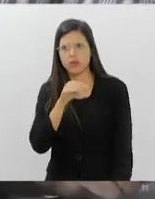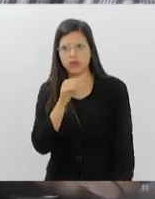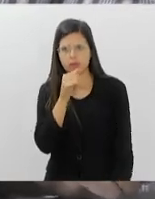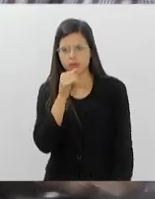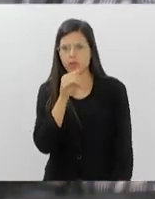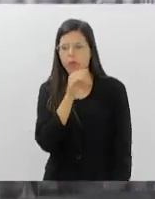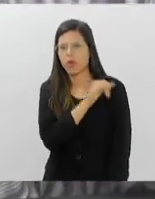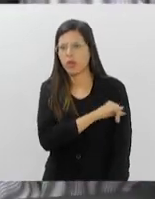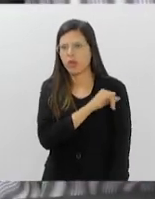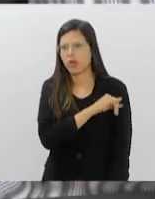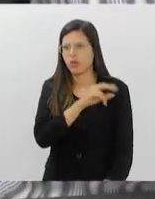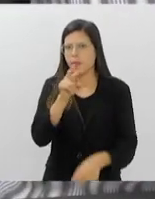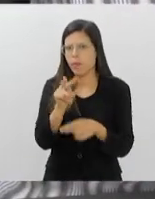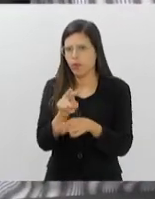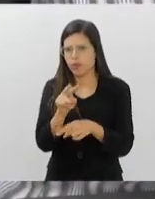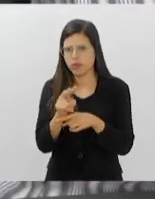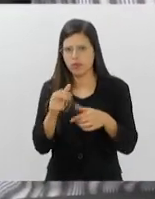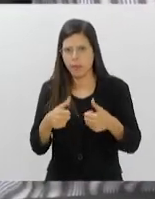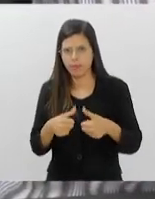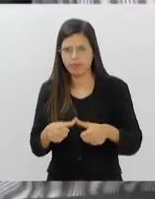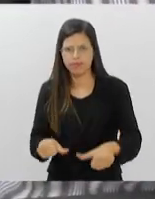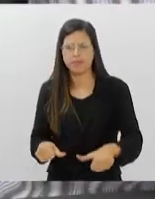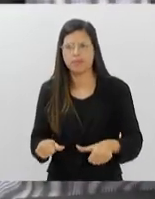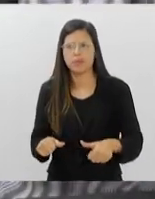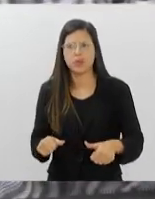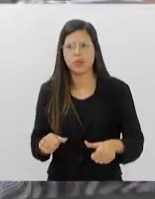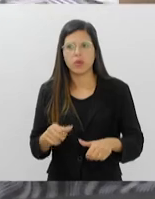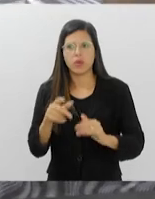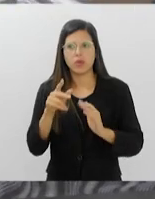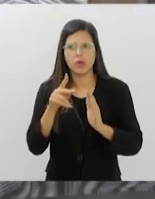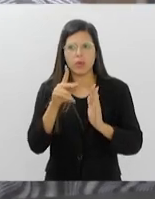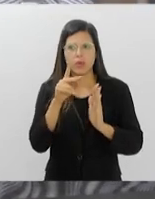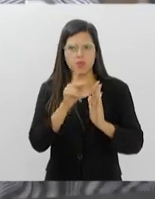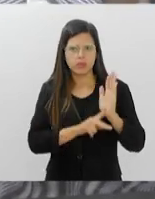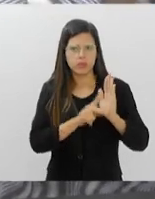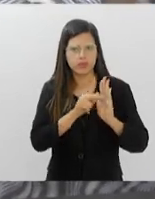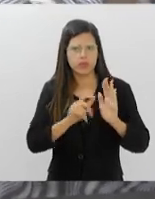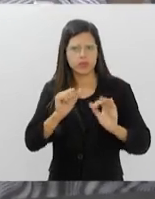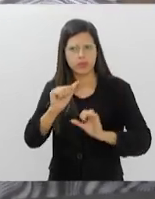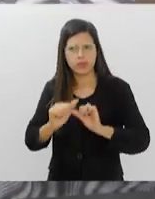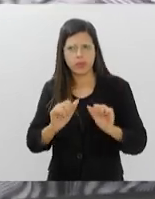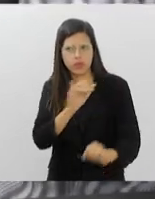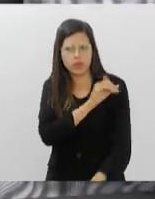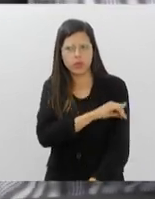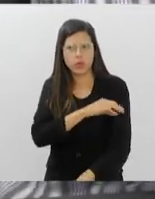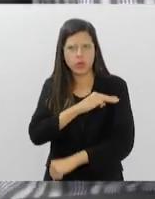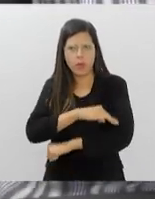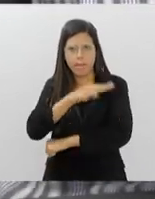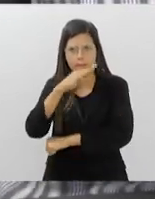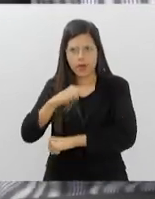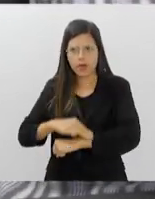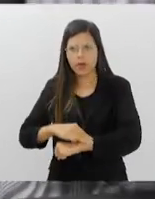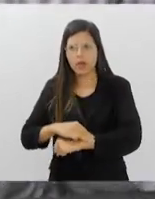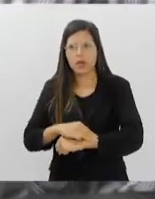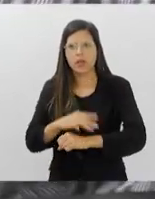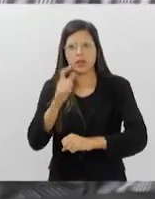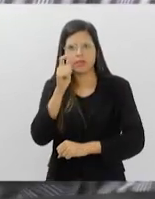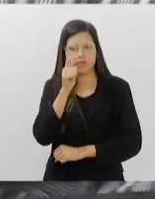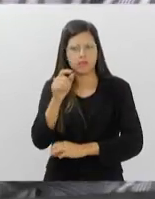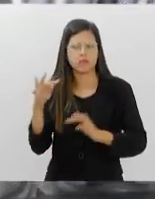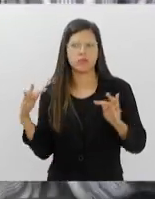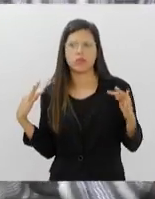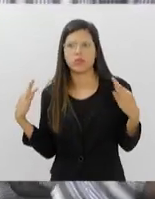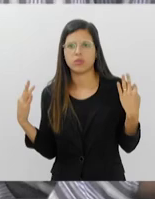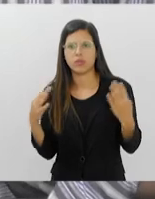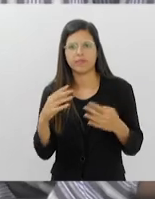permanente, ou recentemente um projeto transformando o Rio Macaé em interesse turístico. Até brinquei que ele apresentou